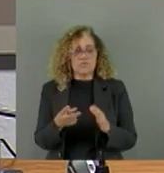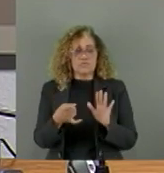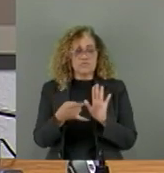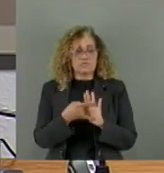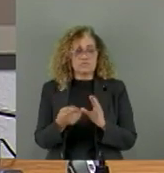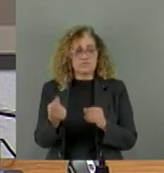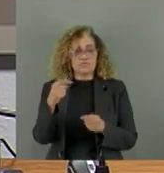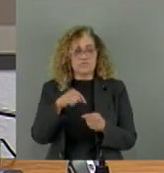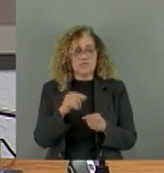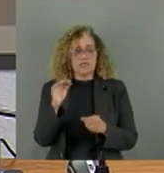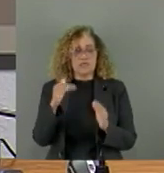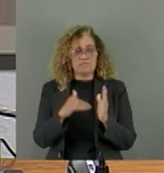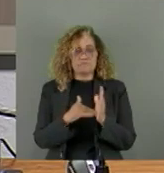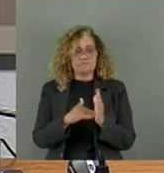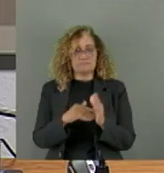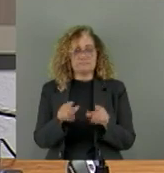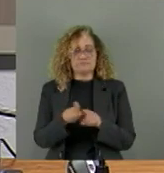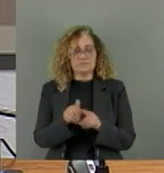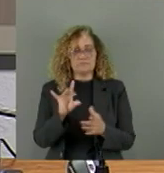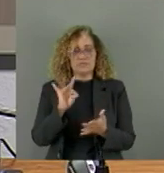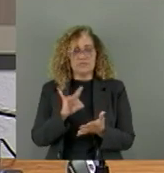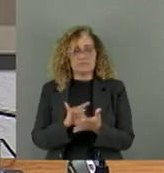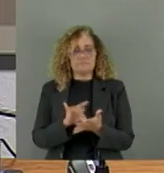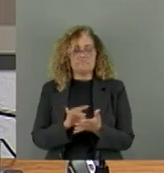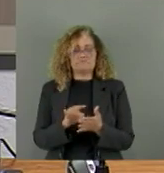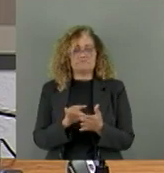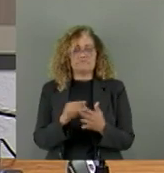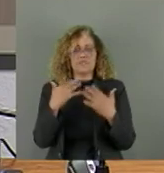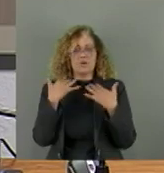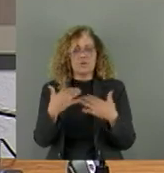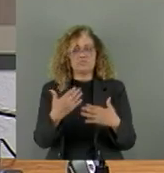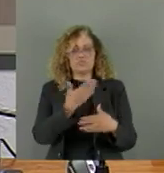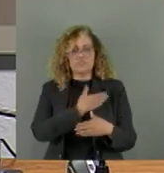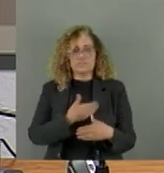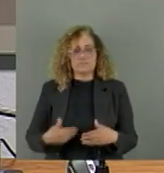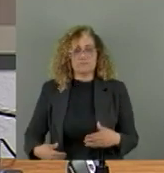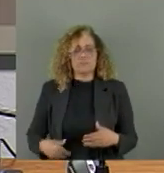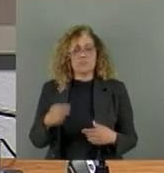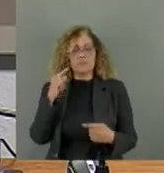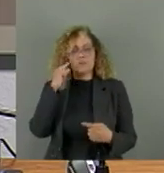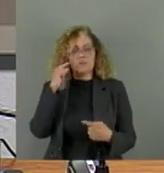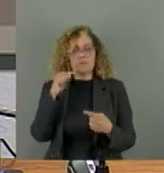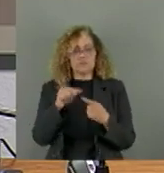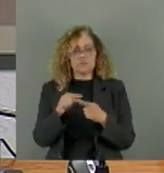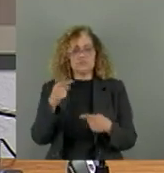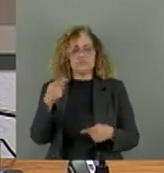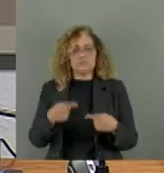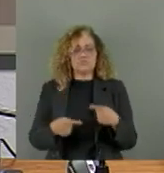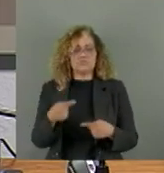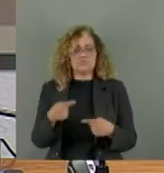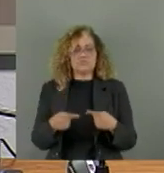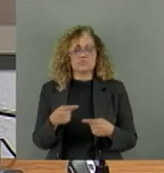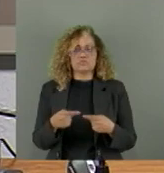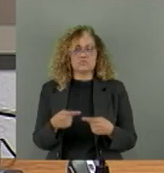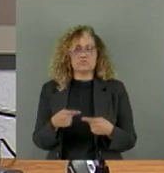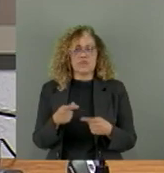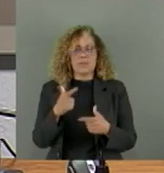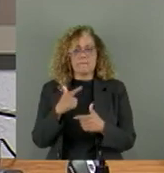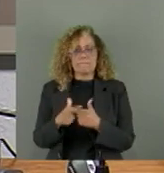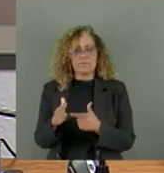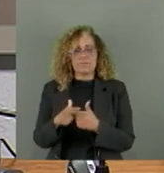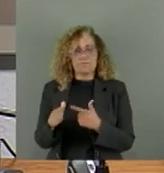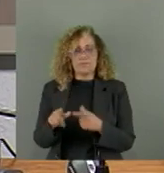Senado Federal, a realização de audiência pública com o objetivo de discutir os problemas